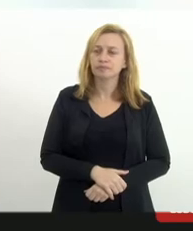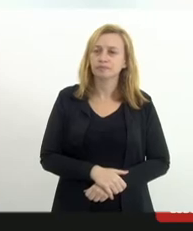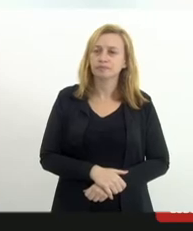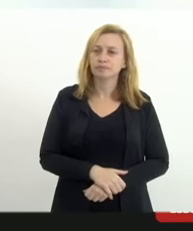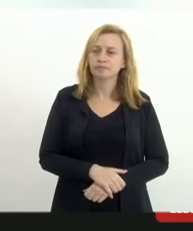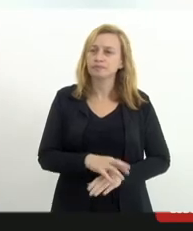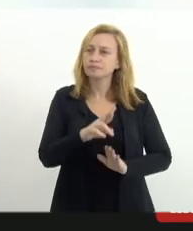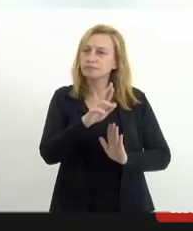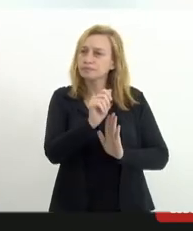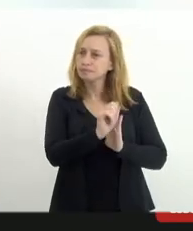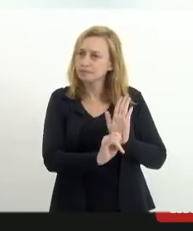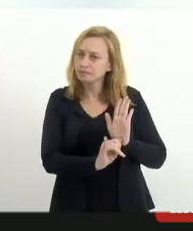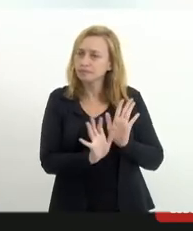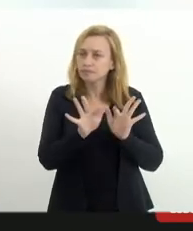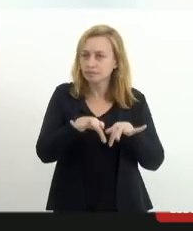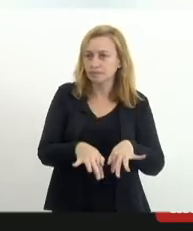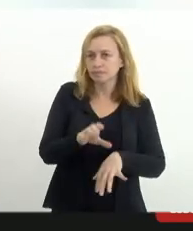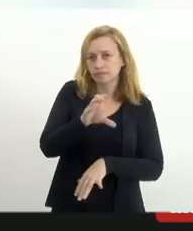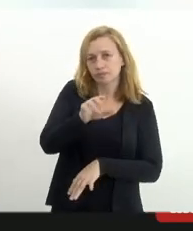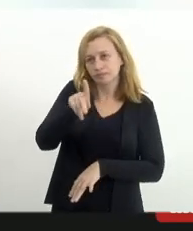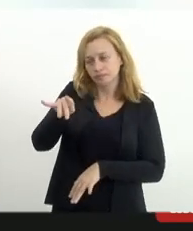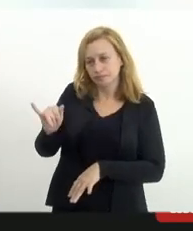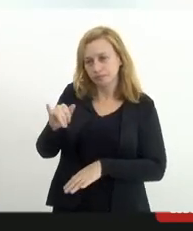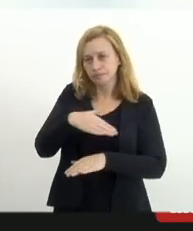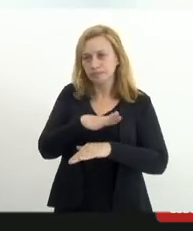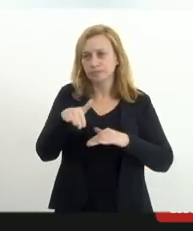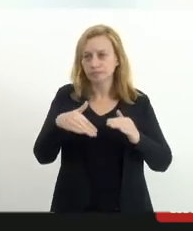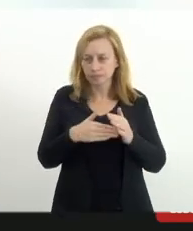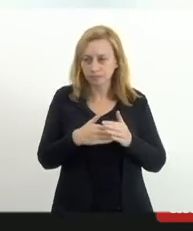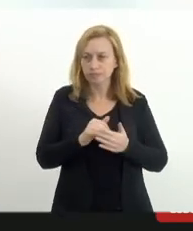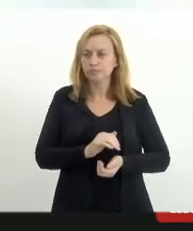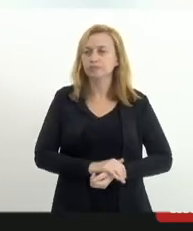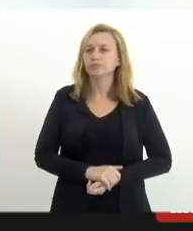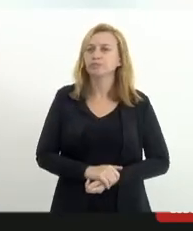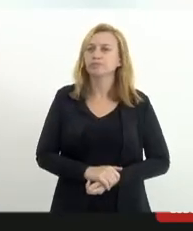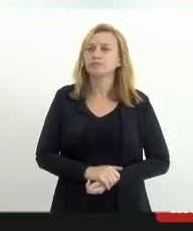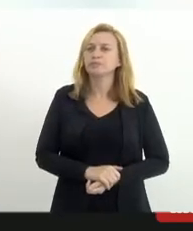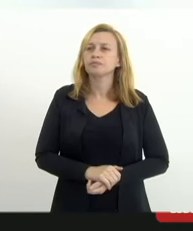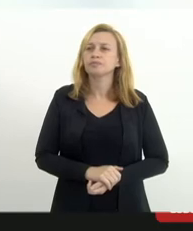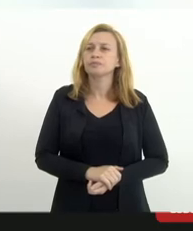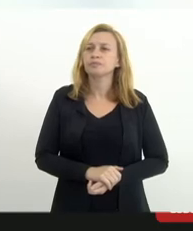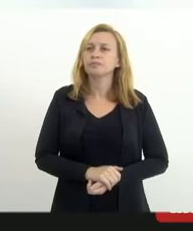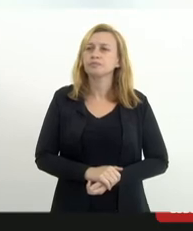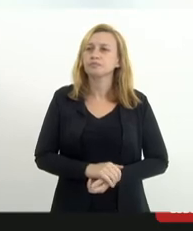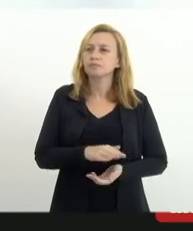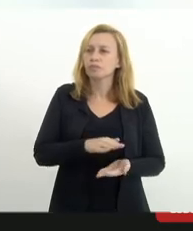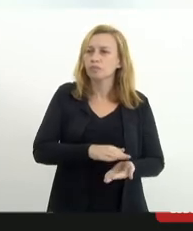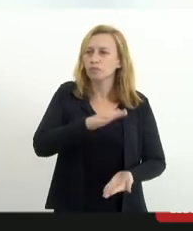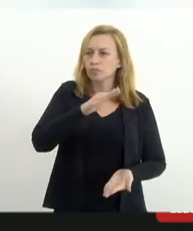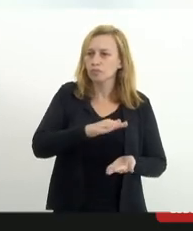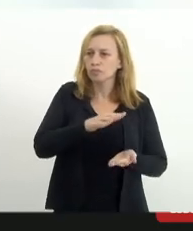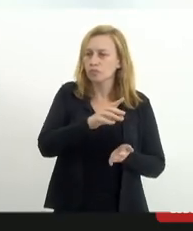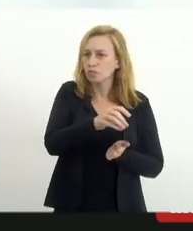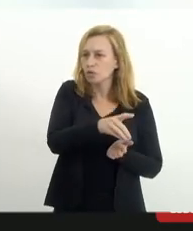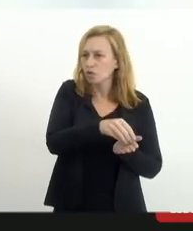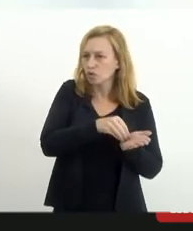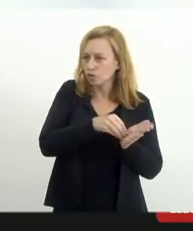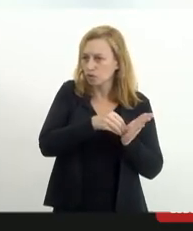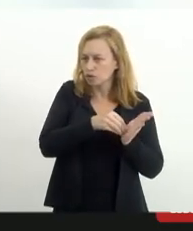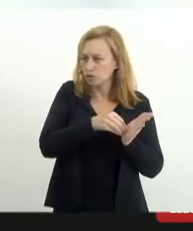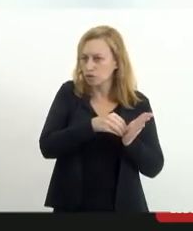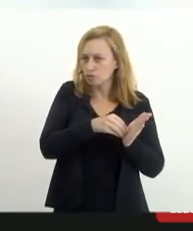No relatório final da CPI, senhoras e senhores, o volume de ofícios